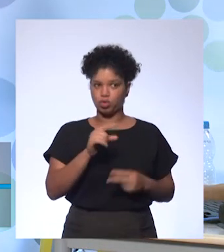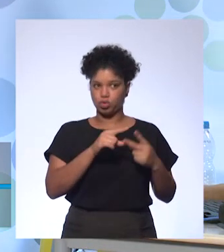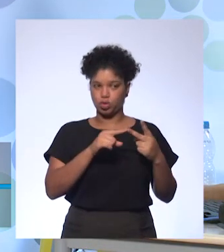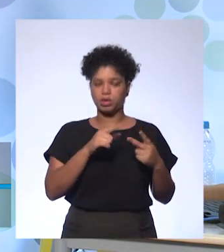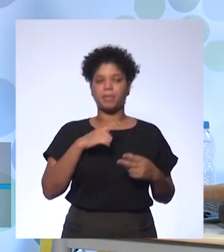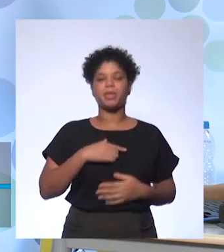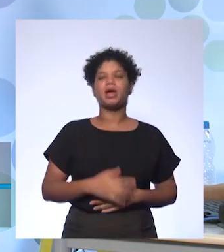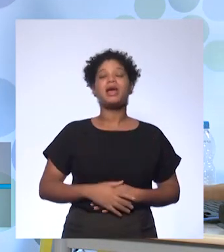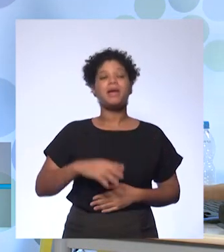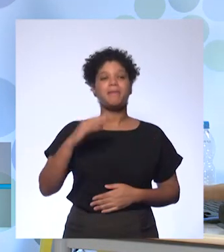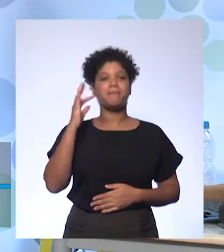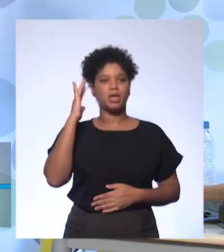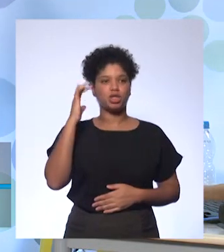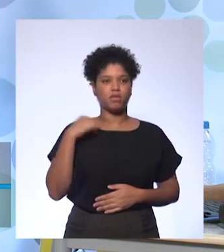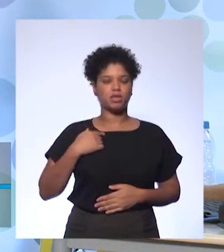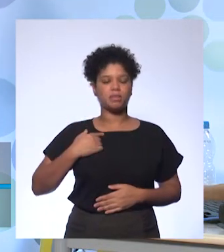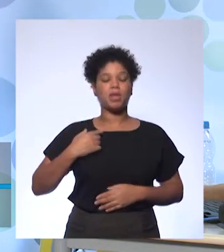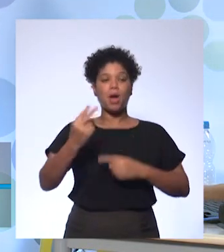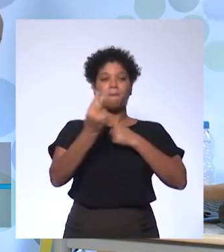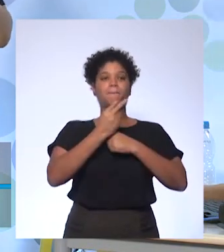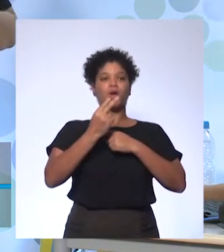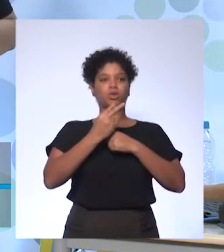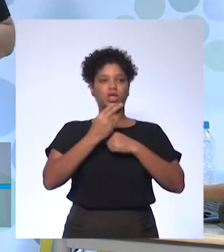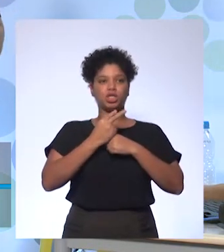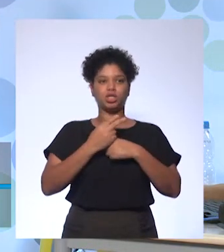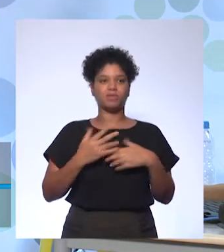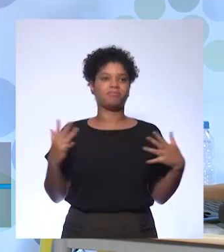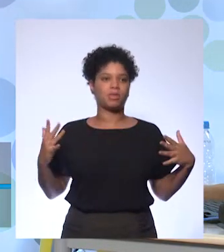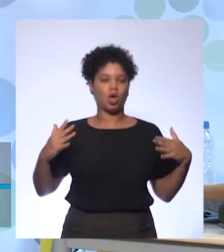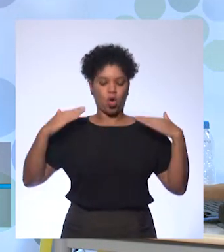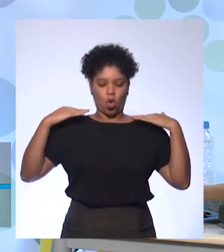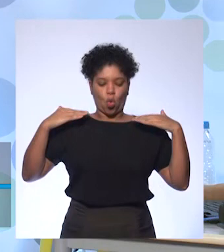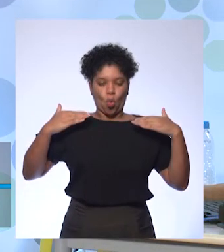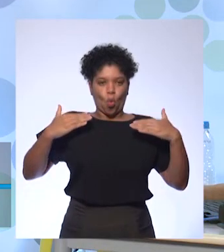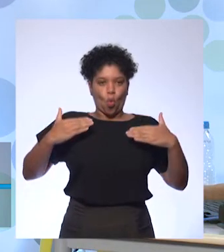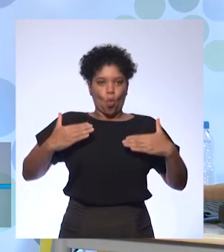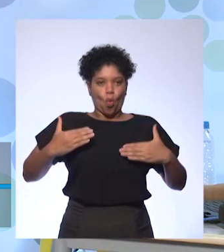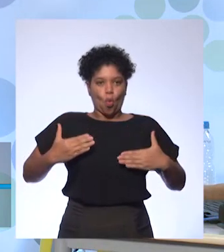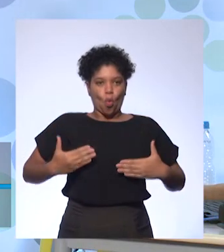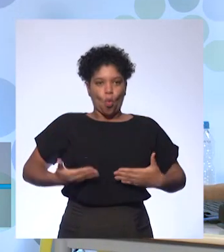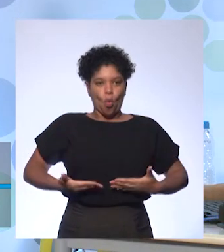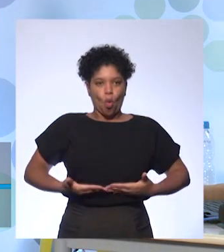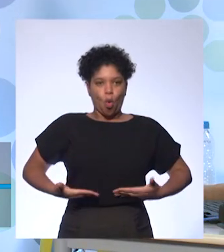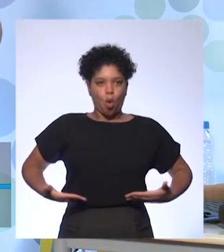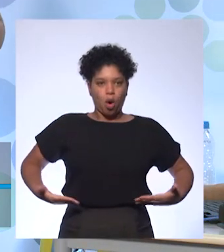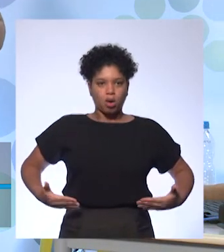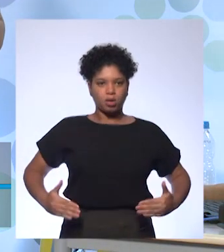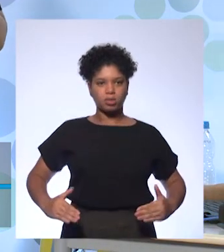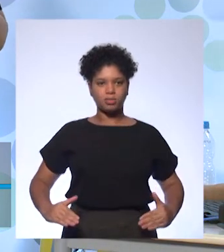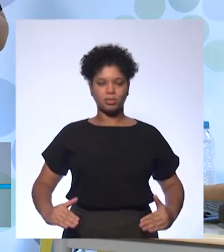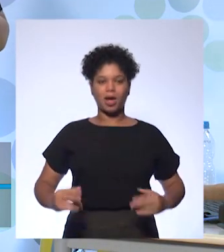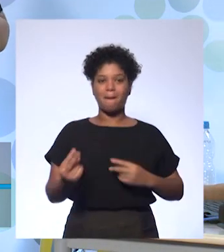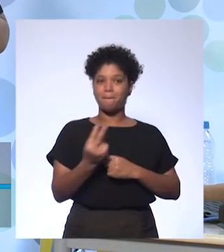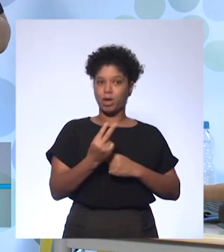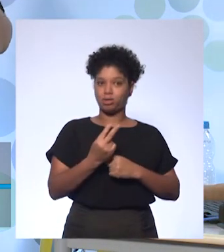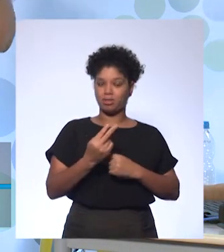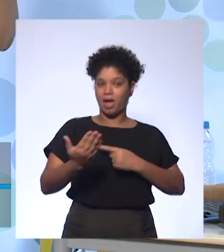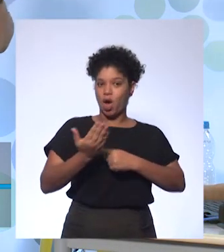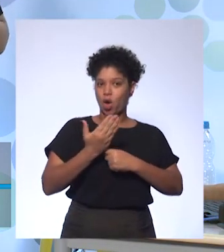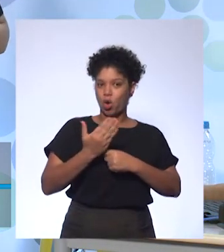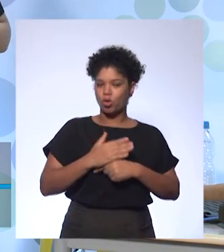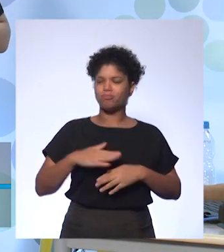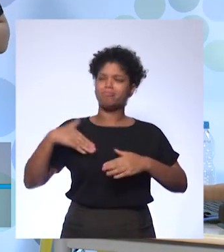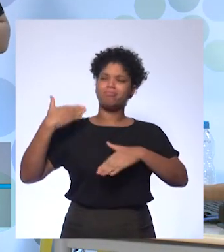Você tem uma armadura, sei lá, você faz cosplay aí, você tem uma armadura, e aí você comprou essa armadura e